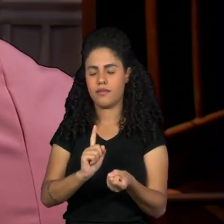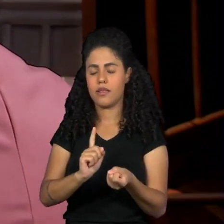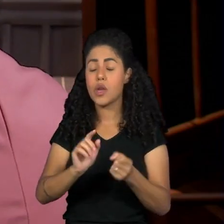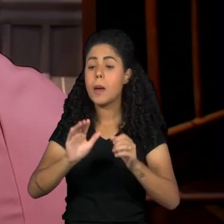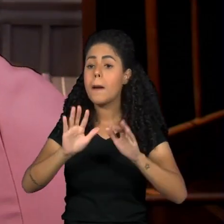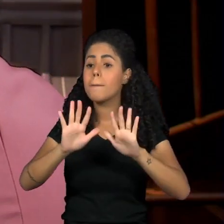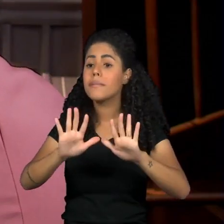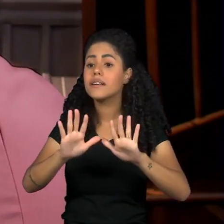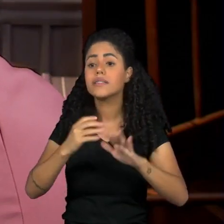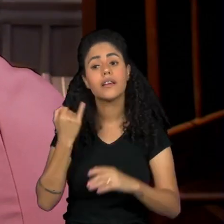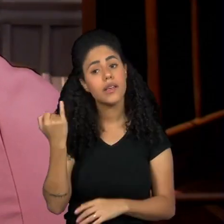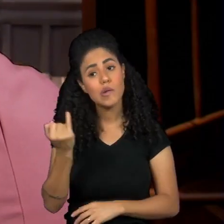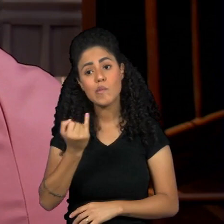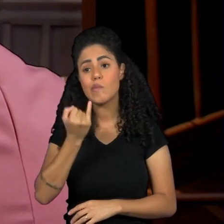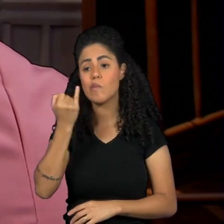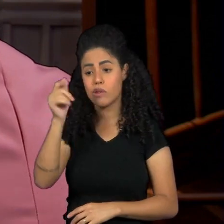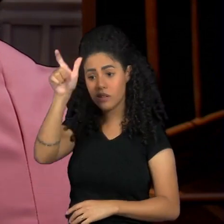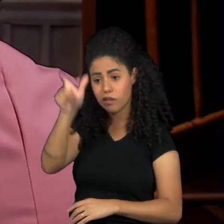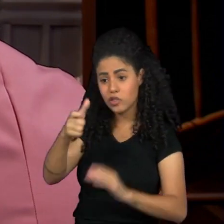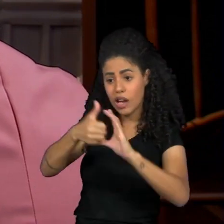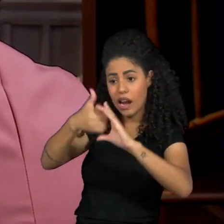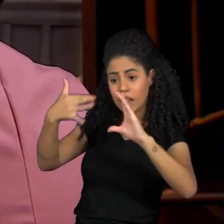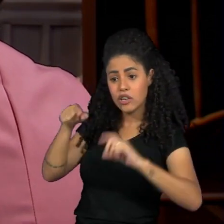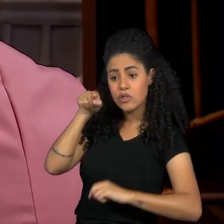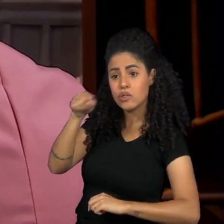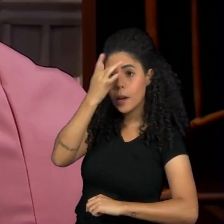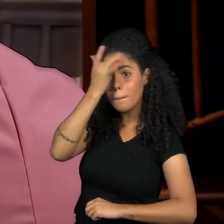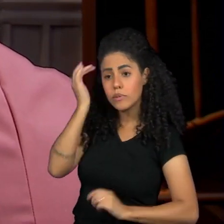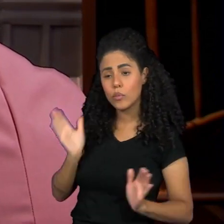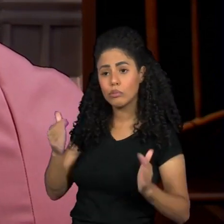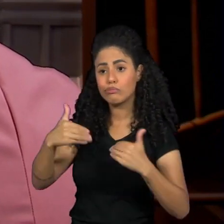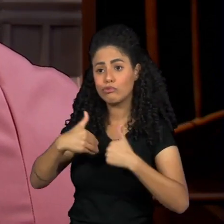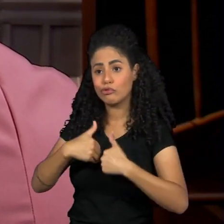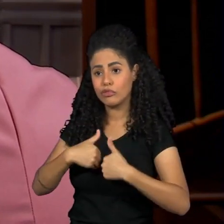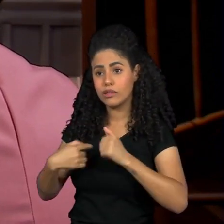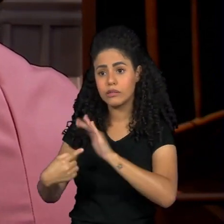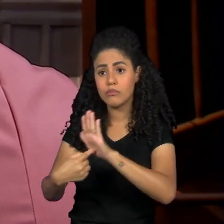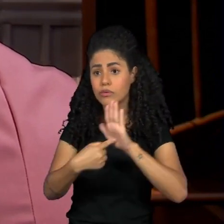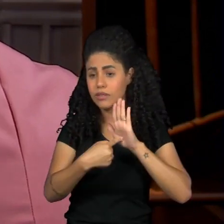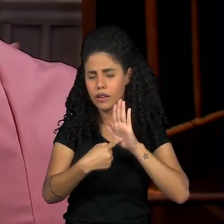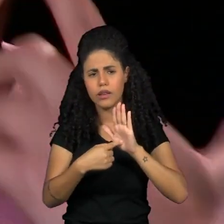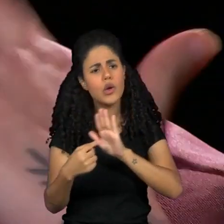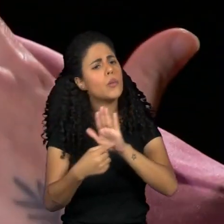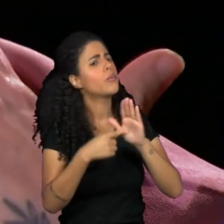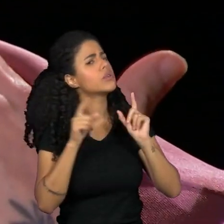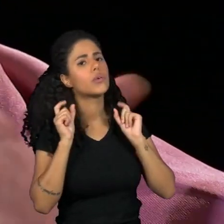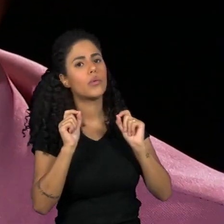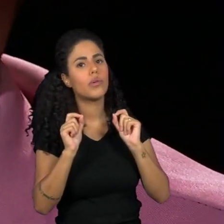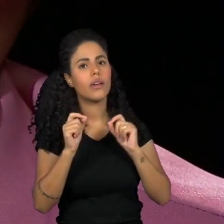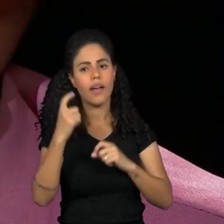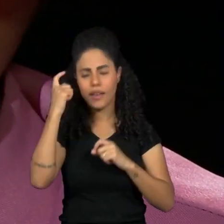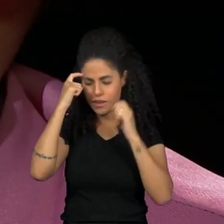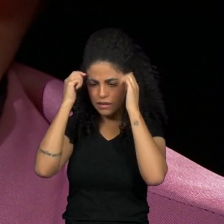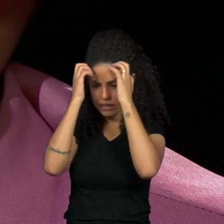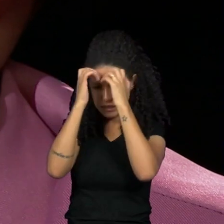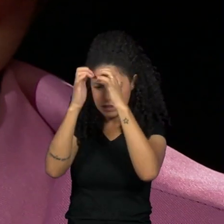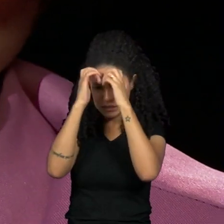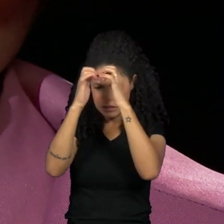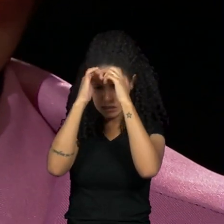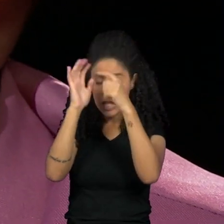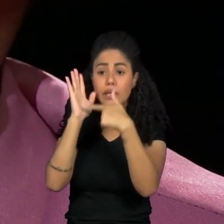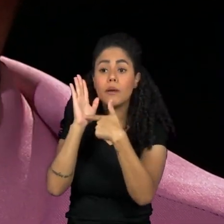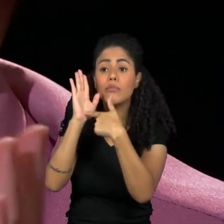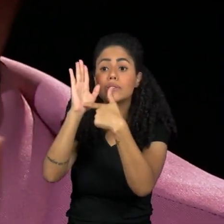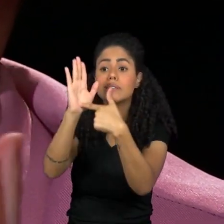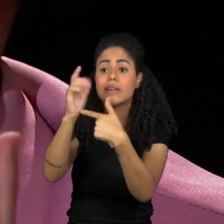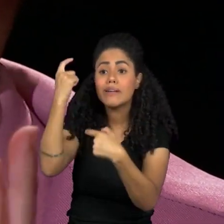Só que elas são importantes para o autista. É a forma da gente extravasar. Porque elas estão revelando o quê? O que aqui dentro está um caos. Ela está botando para